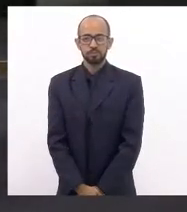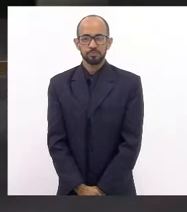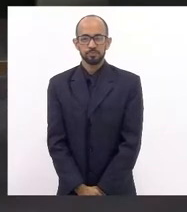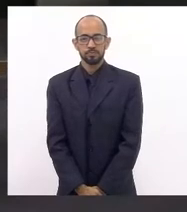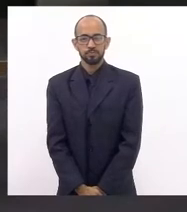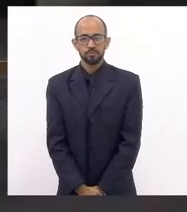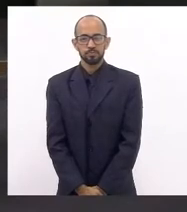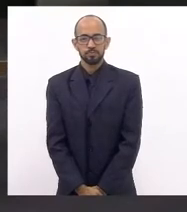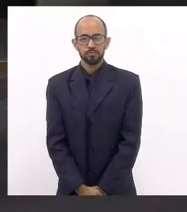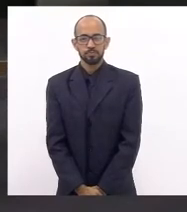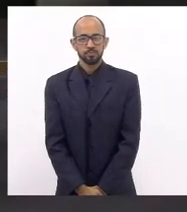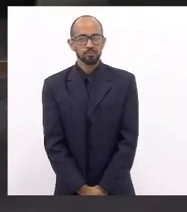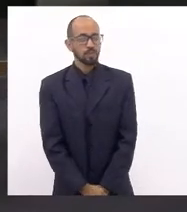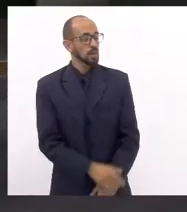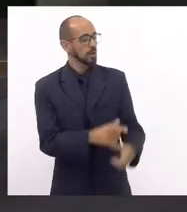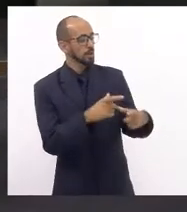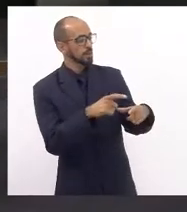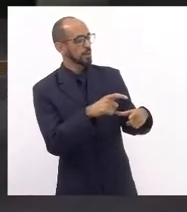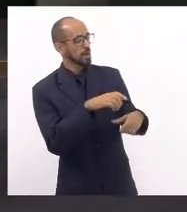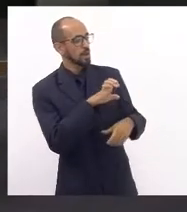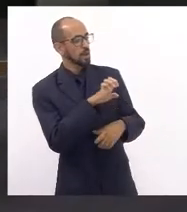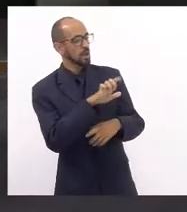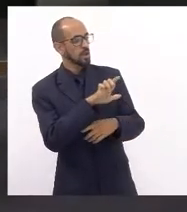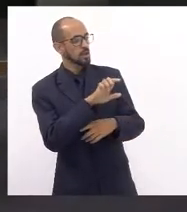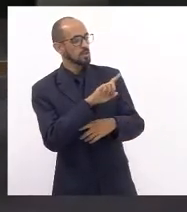Cadê a Elizabeth?